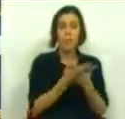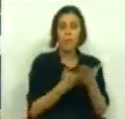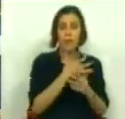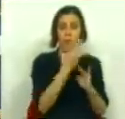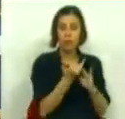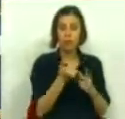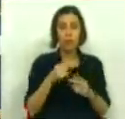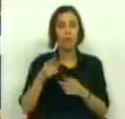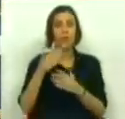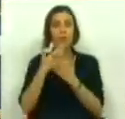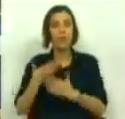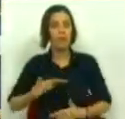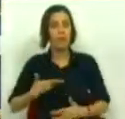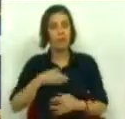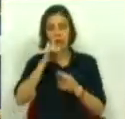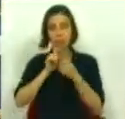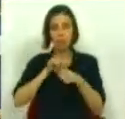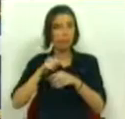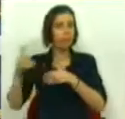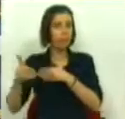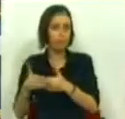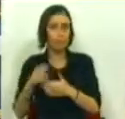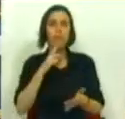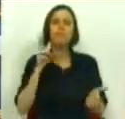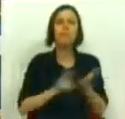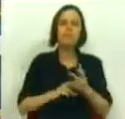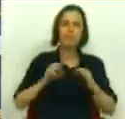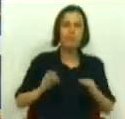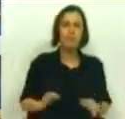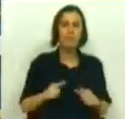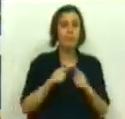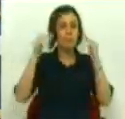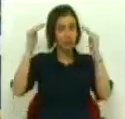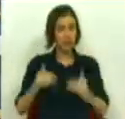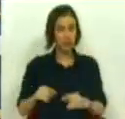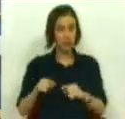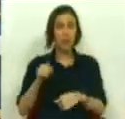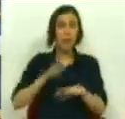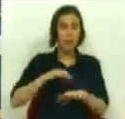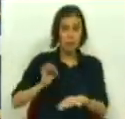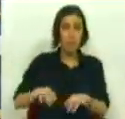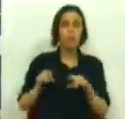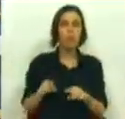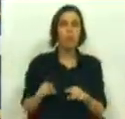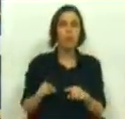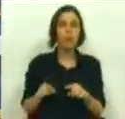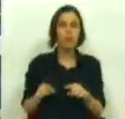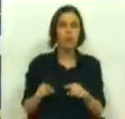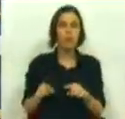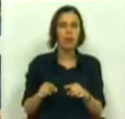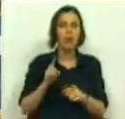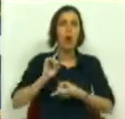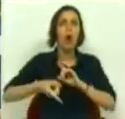mercado secundário, quer nas emissões de dívida de curto prazo, se de facto estas descidas se devem,